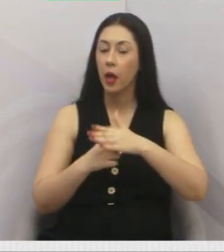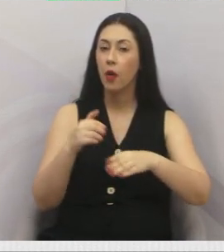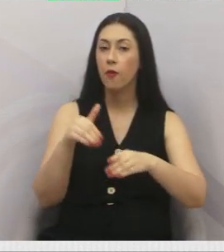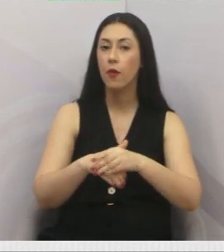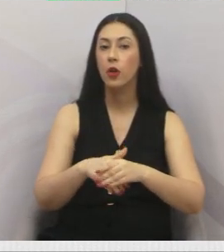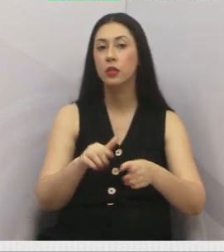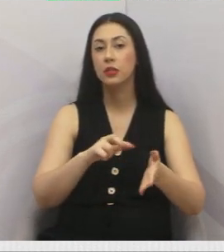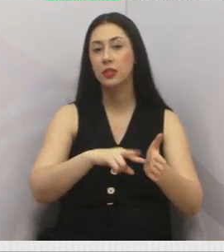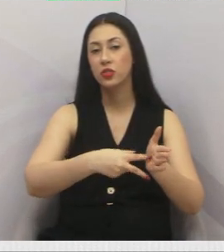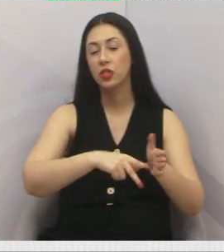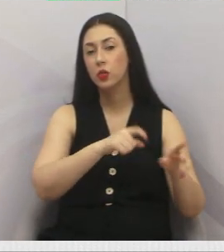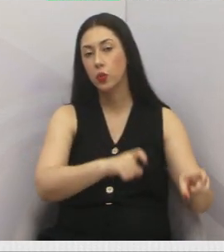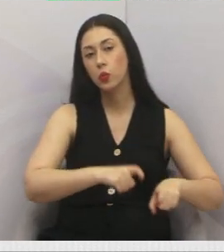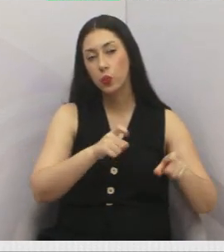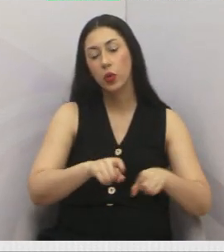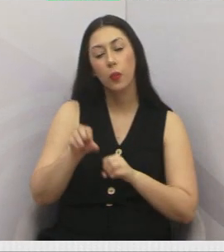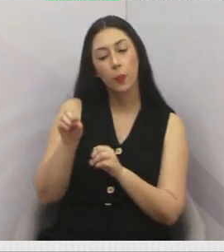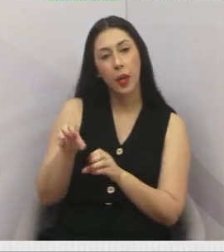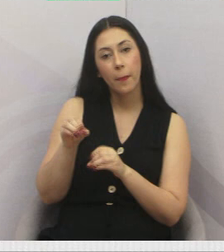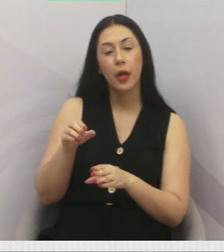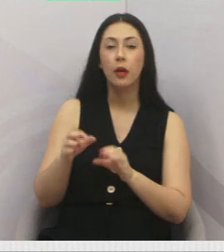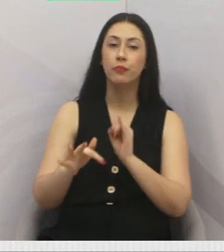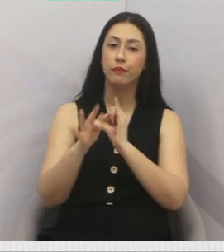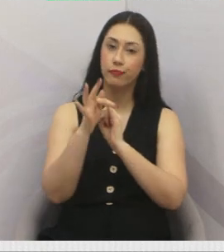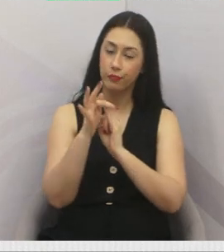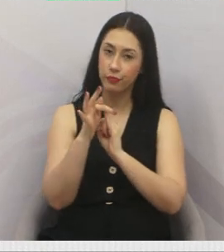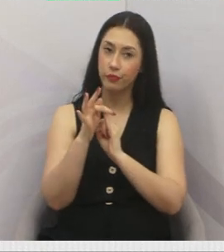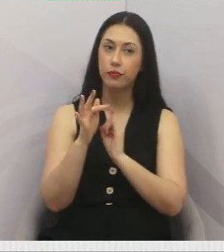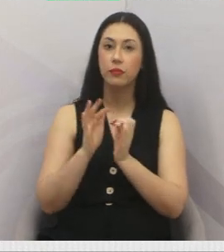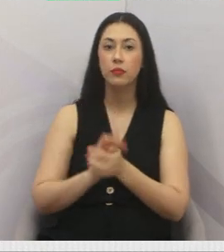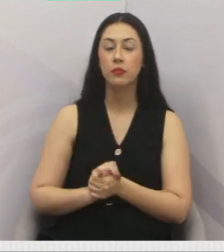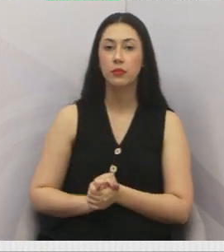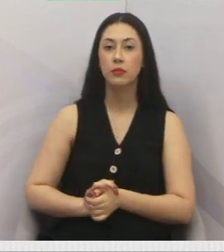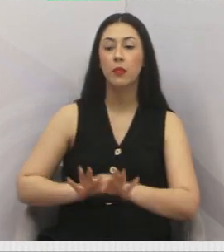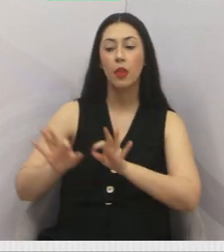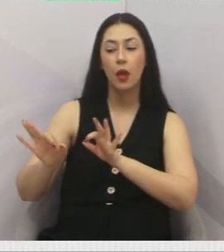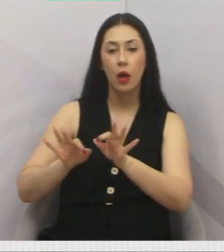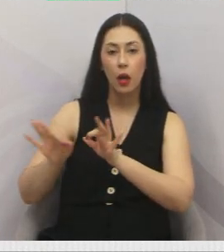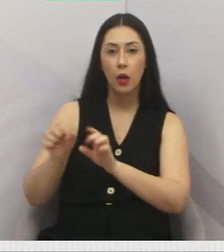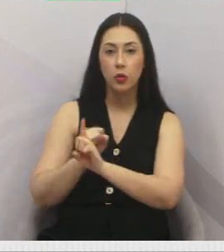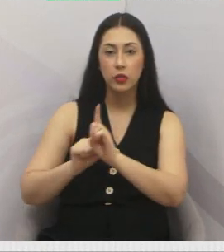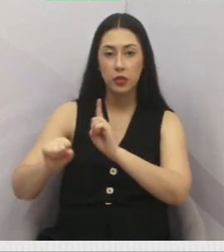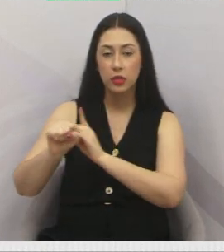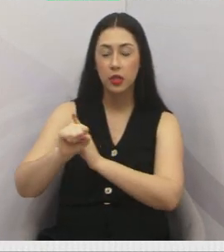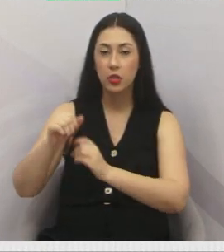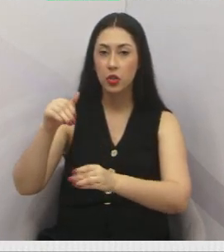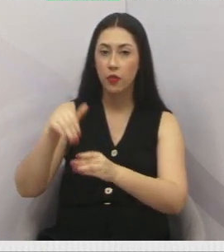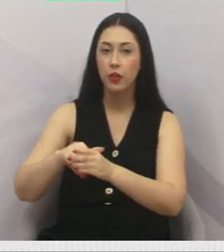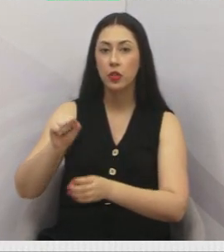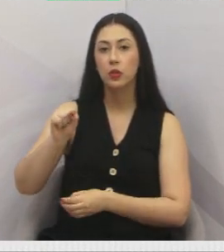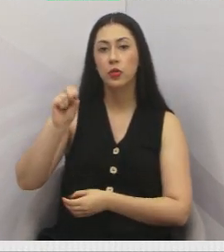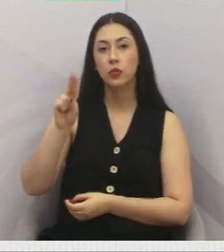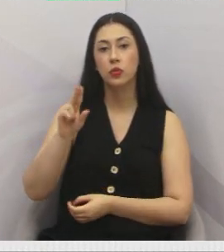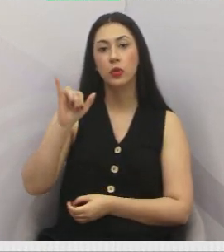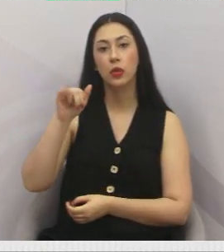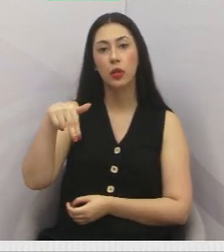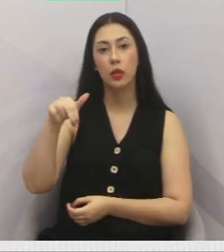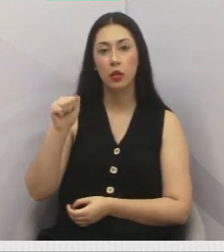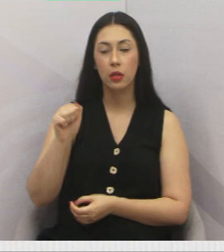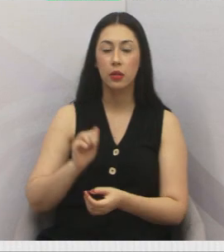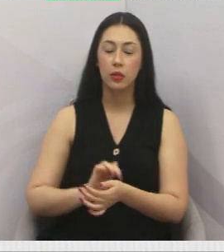Rural. Entidades Acadêmicas, Instituto Federal. Organização da Sociedade Civil, SUINAM, Instituto